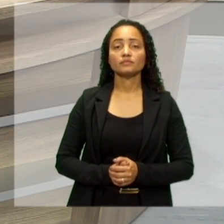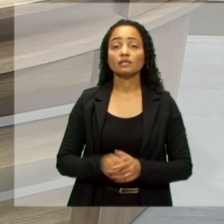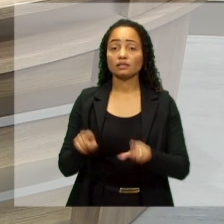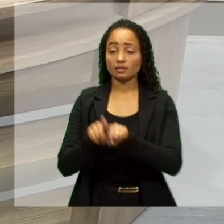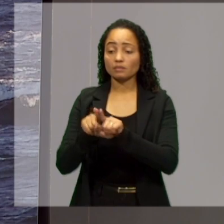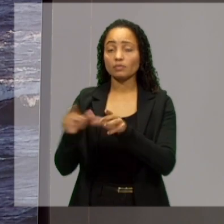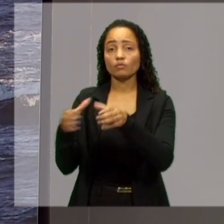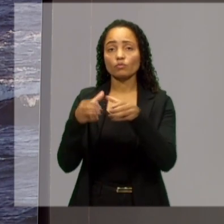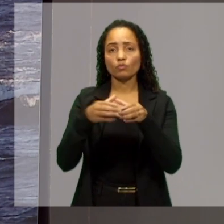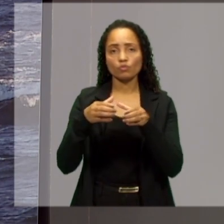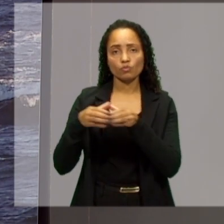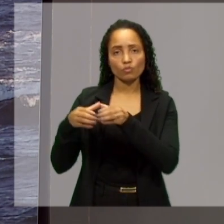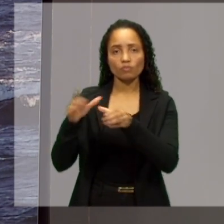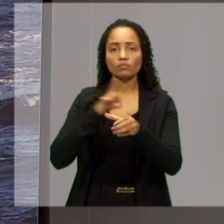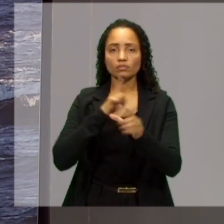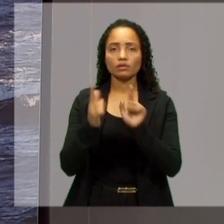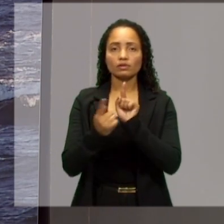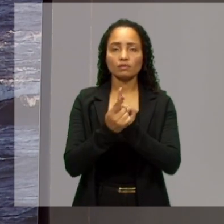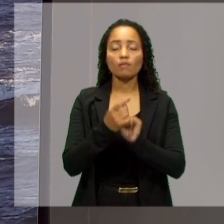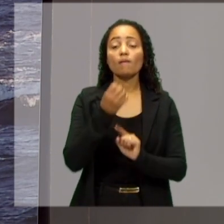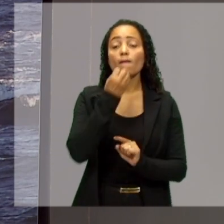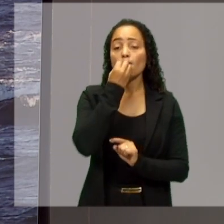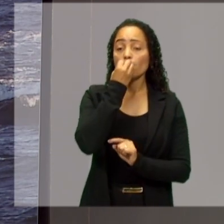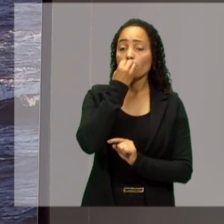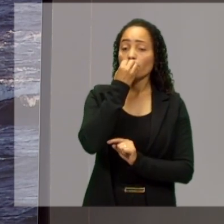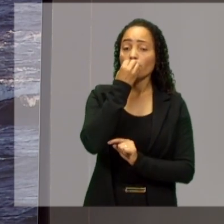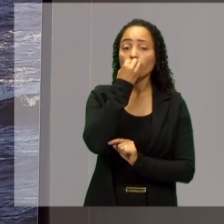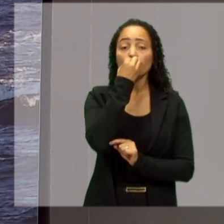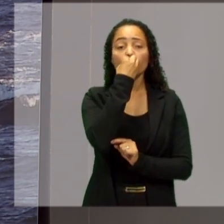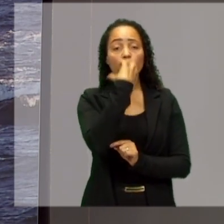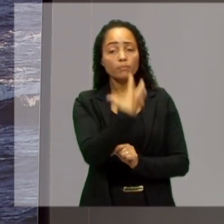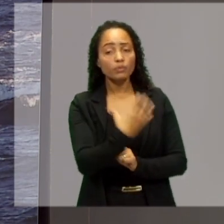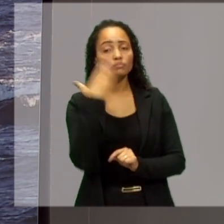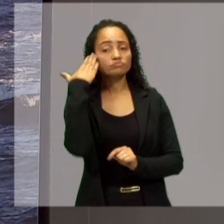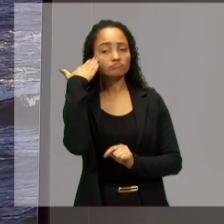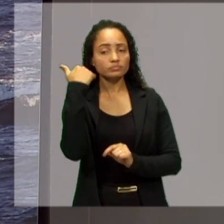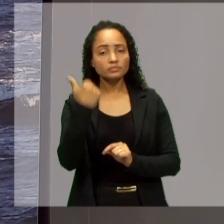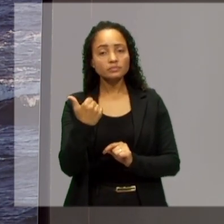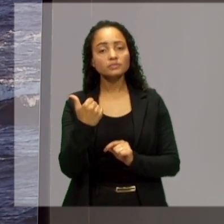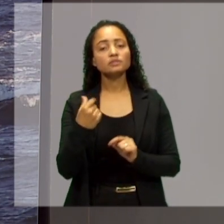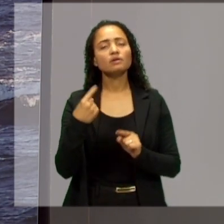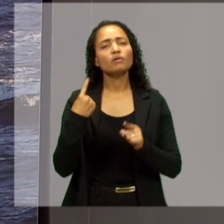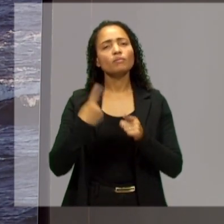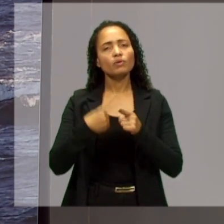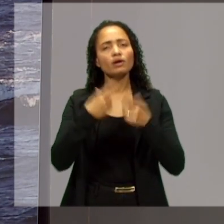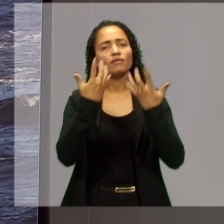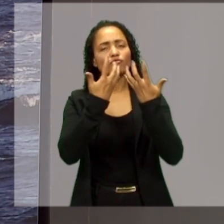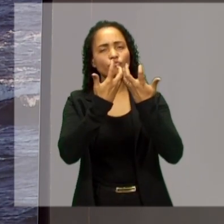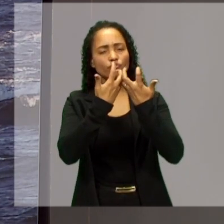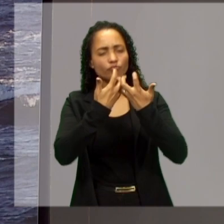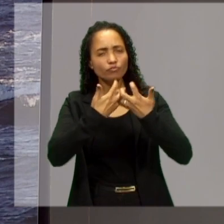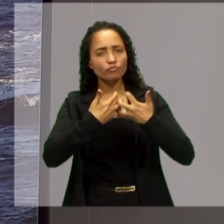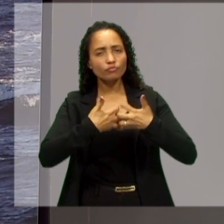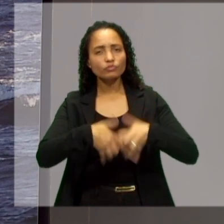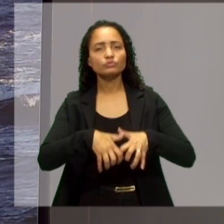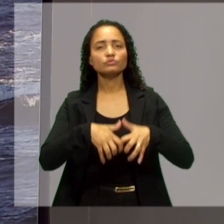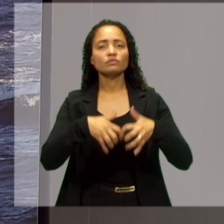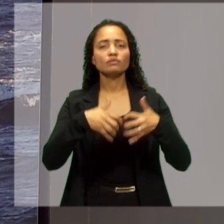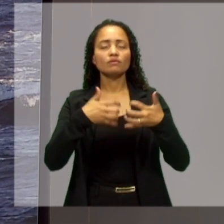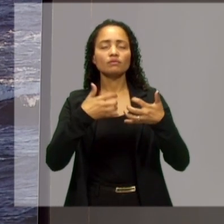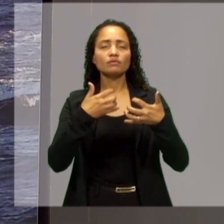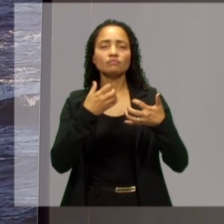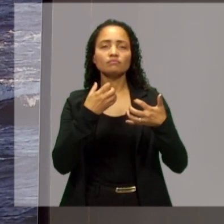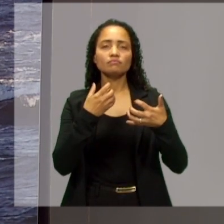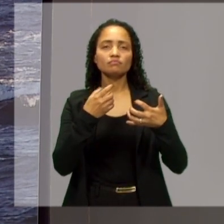bom saber. E também volta aquilo que a gente falava, mais ou menos funciona como se